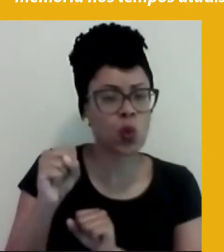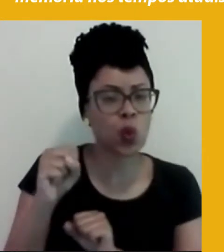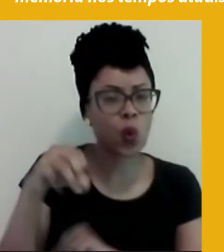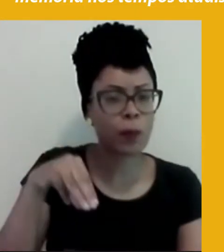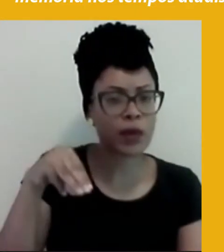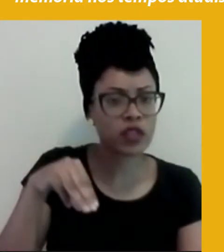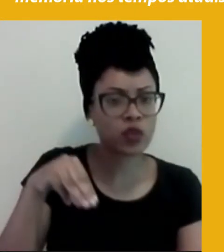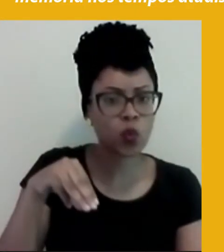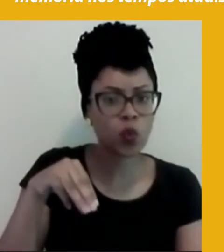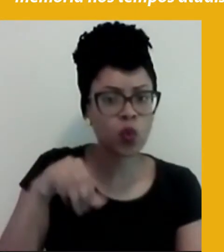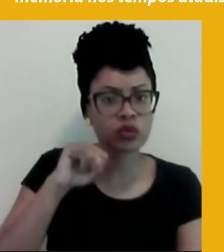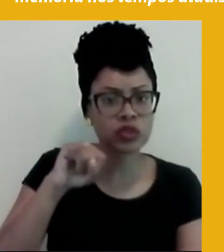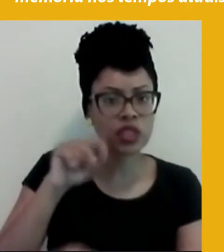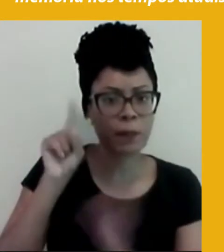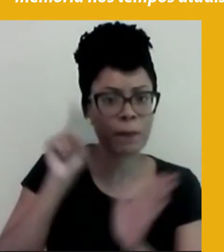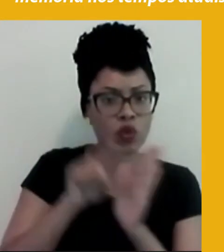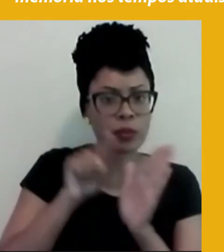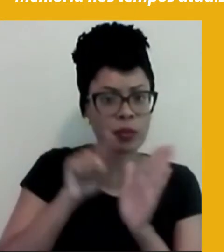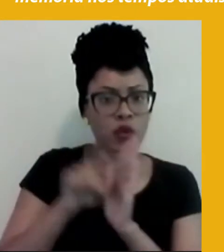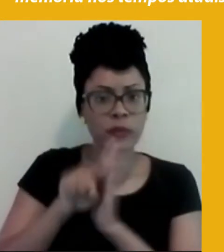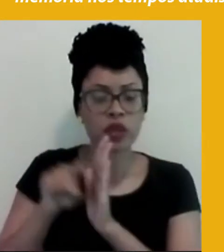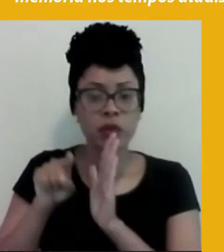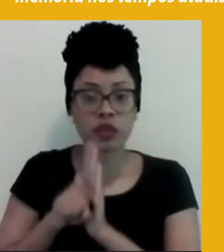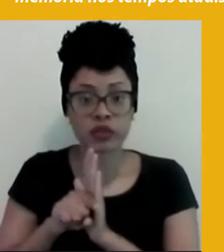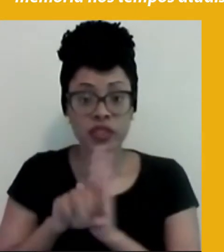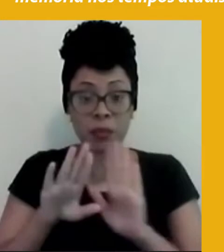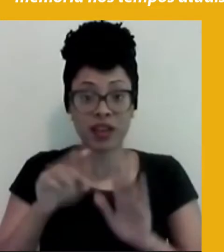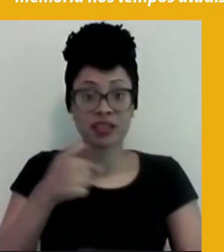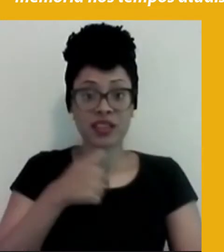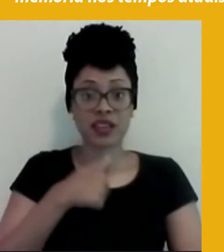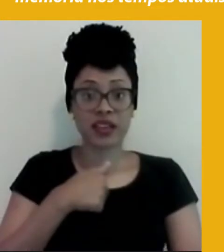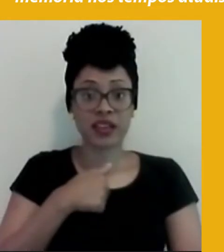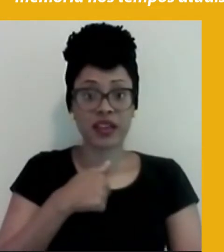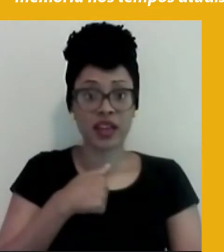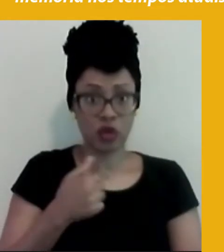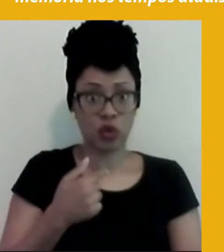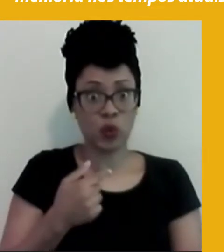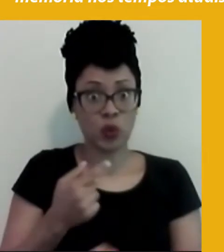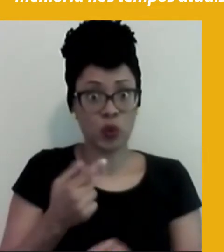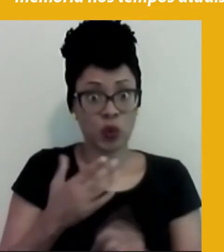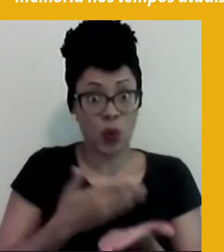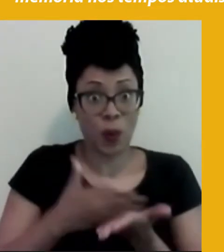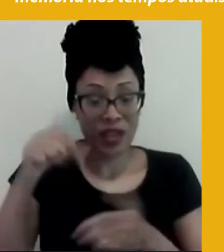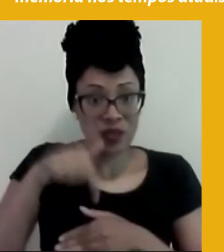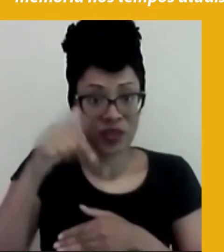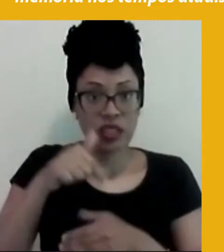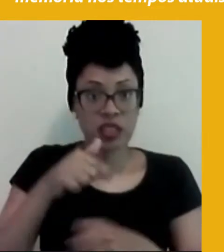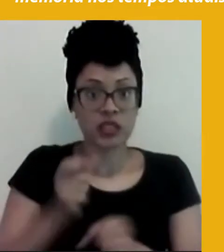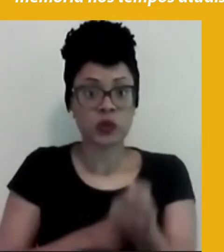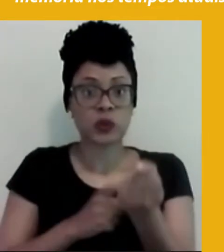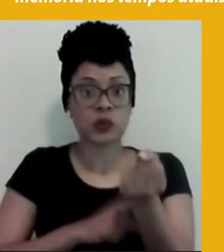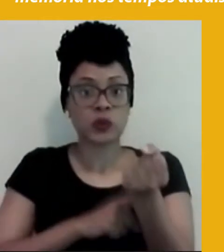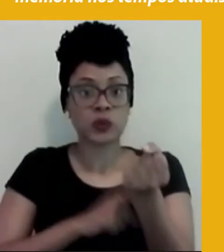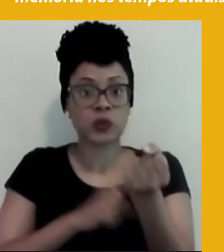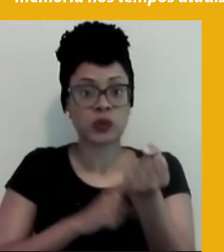Porém, eu estabanado, no início do nosso papo, estava, confesso, muito nervoso e esqueci de avisar que o público,